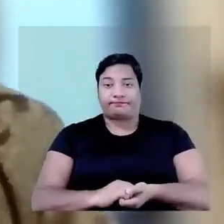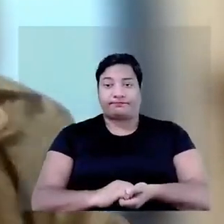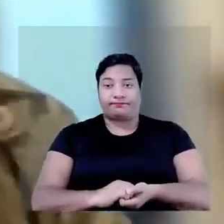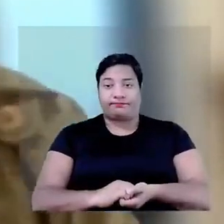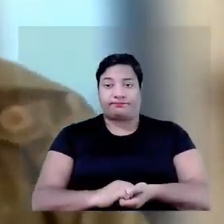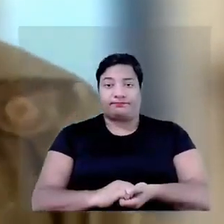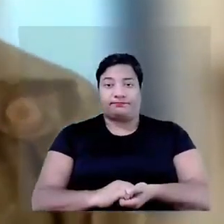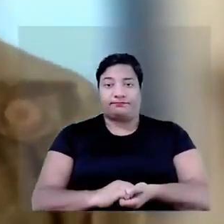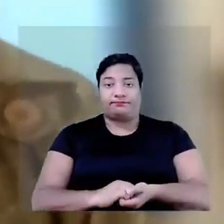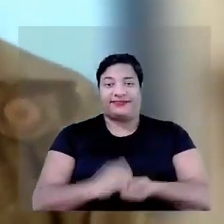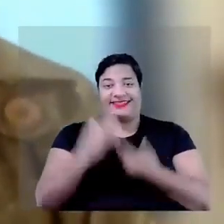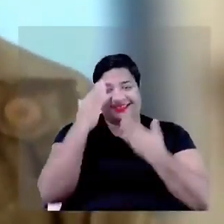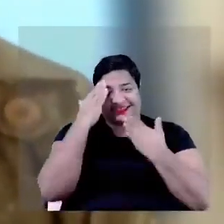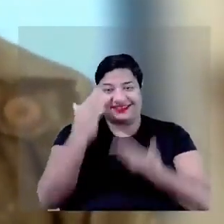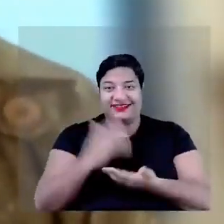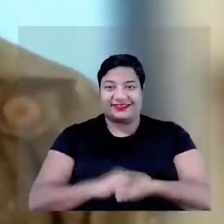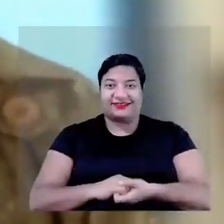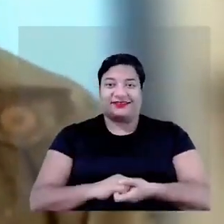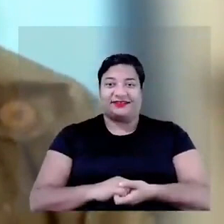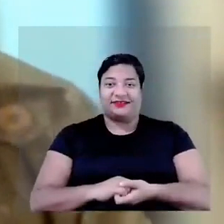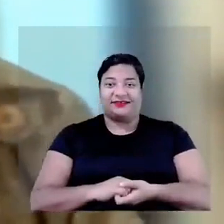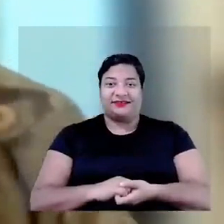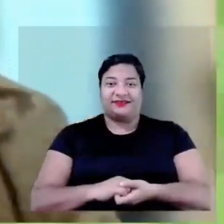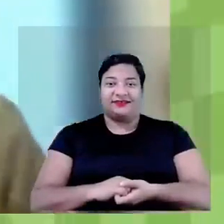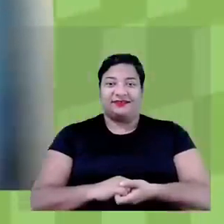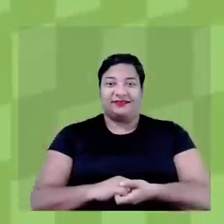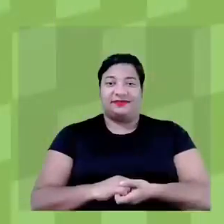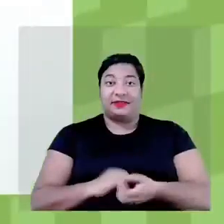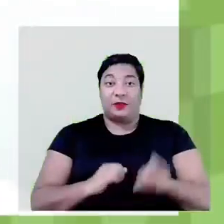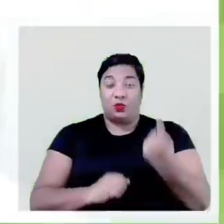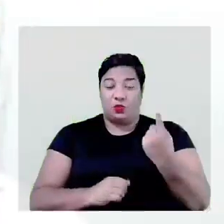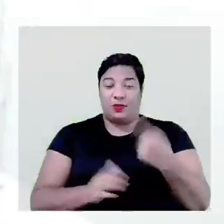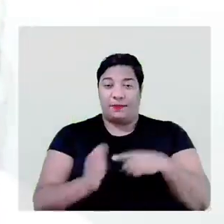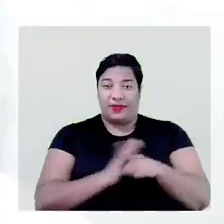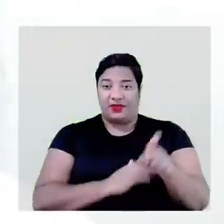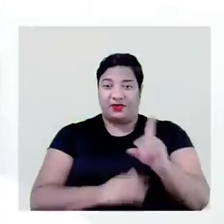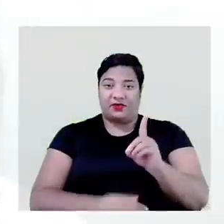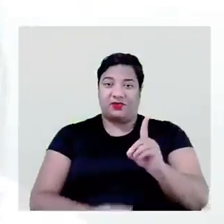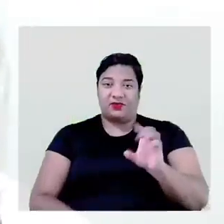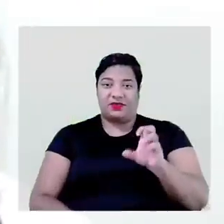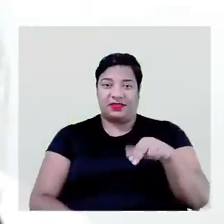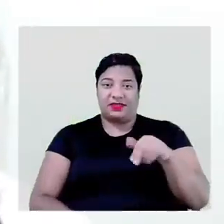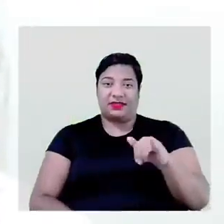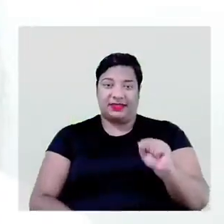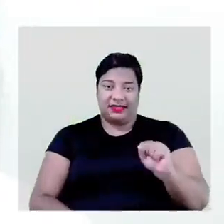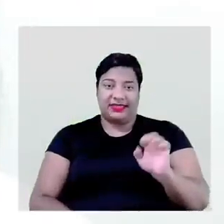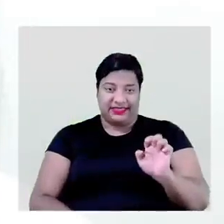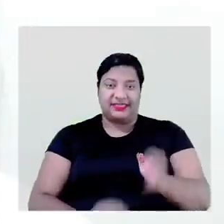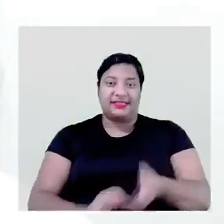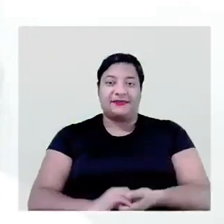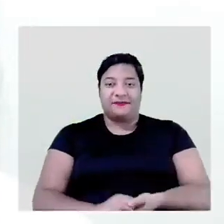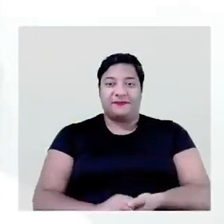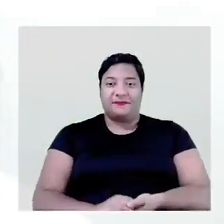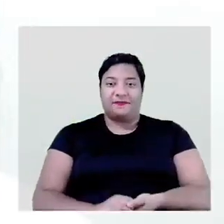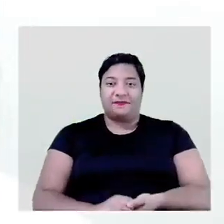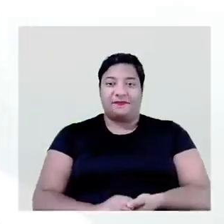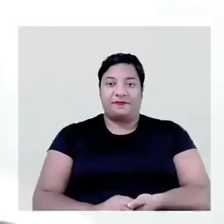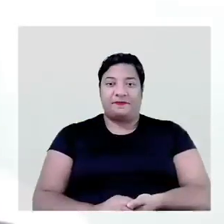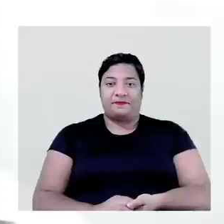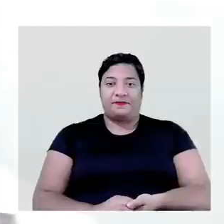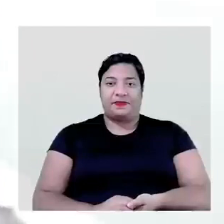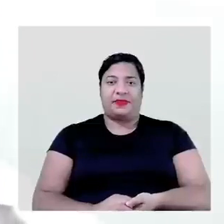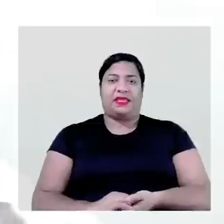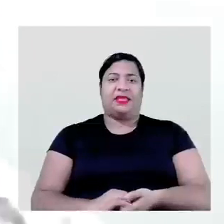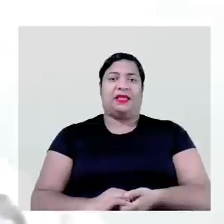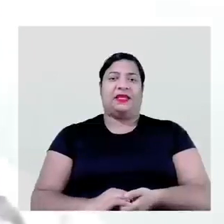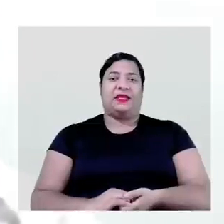Muito obrigada. Tem mais uma pergunta. Cíntia Hiromi Nakazako, chefe de cartório da primeira zona eleitoral Bela É Vista. viável expandir o uso do